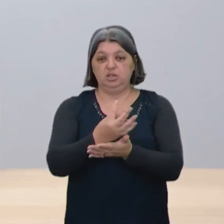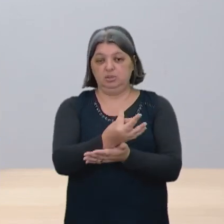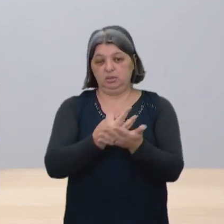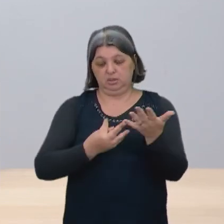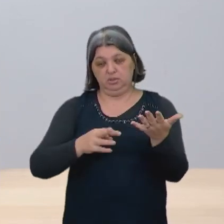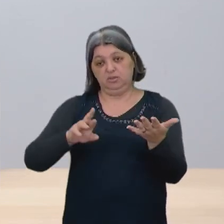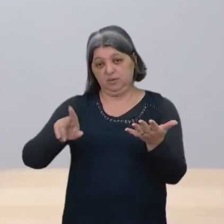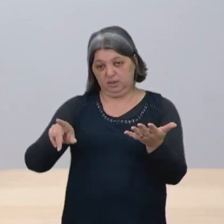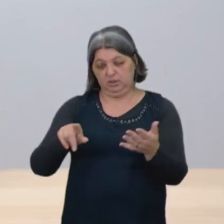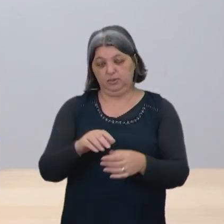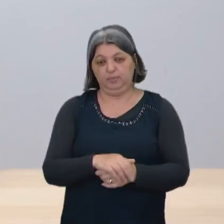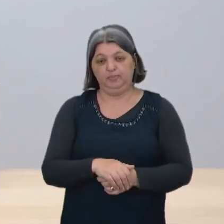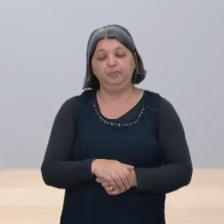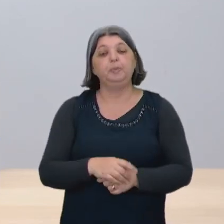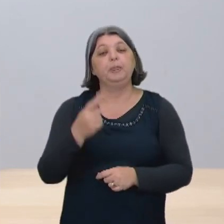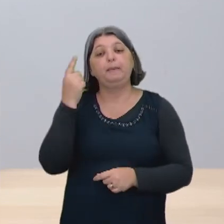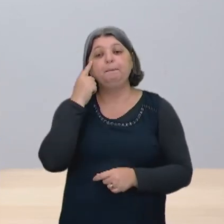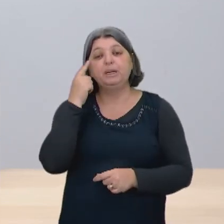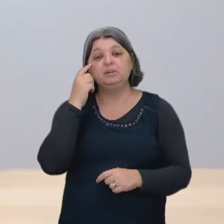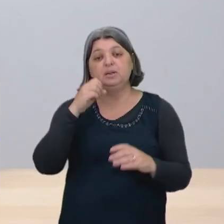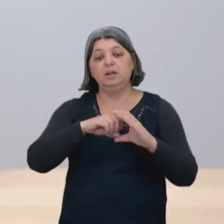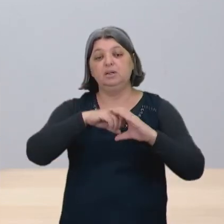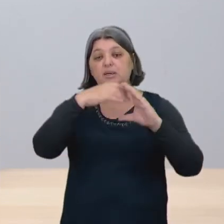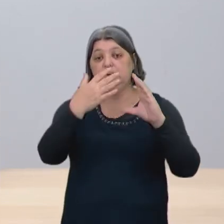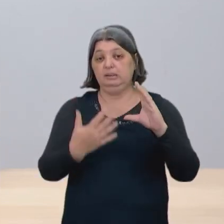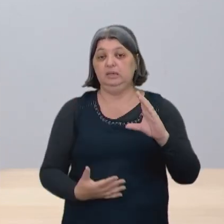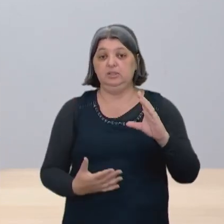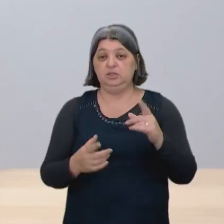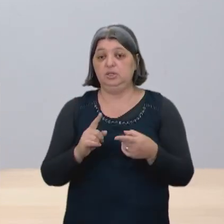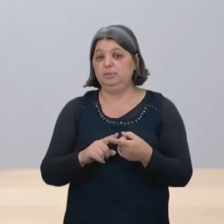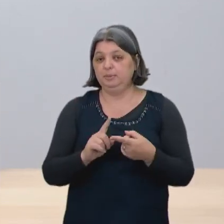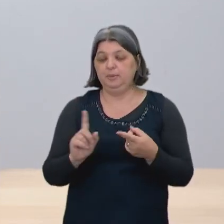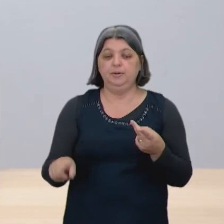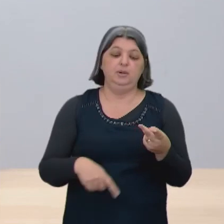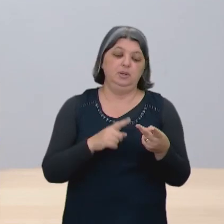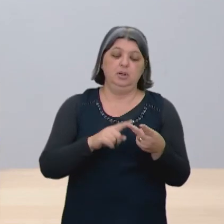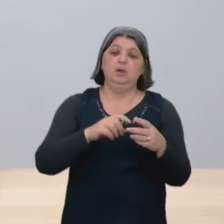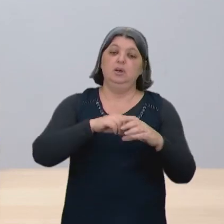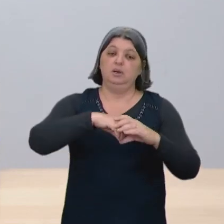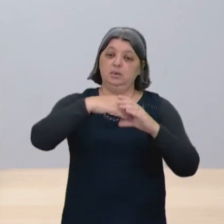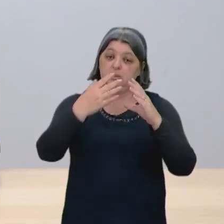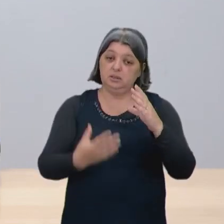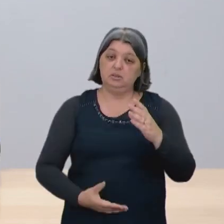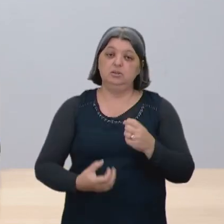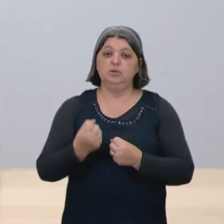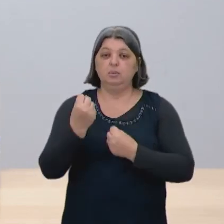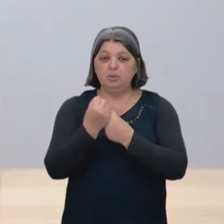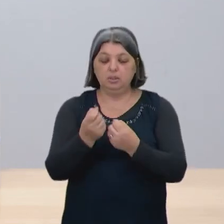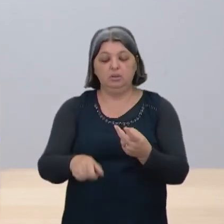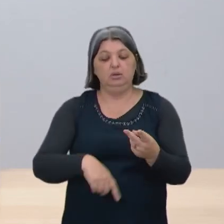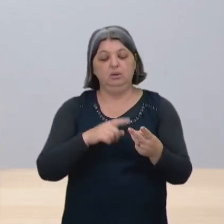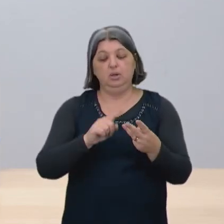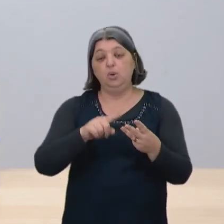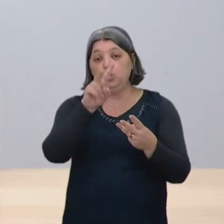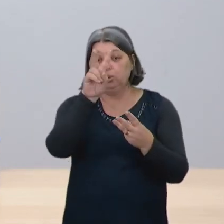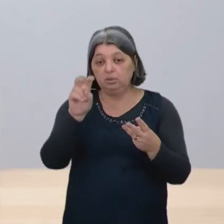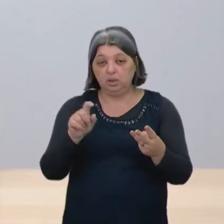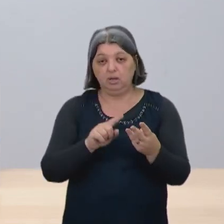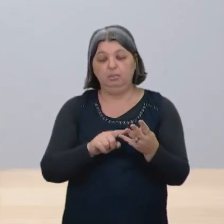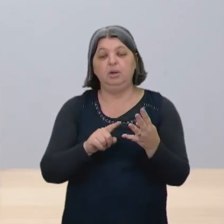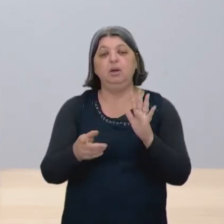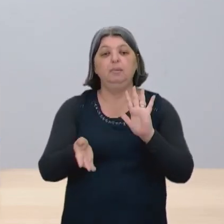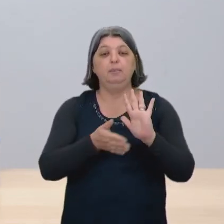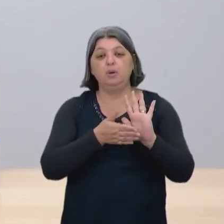você tem que primeiro pensar nas características do seu gênero textual, características do suporte, o tema que você escolheu, quais são os